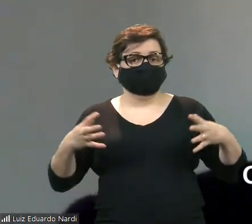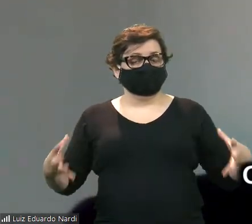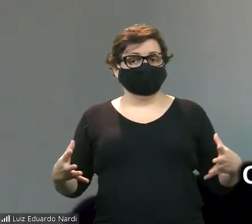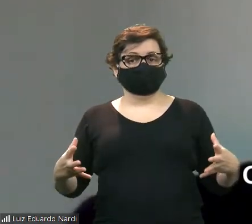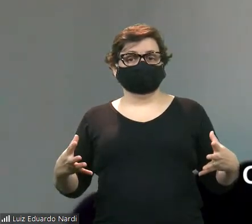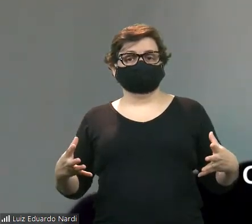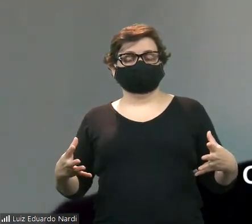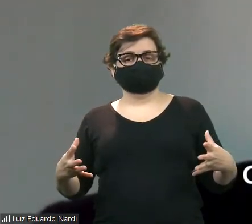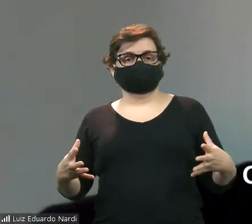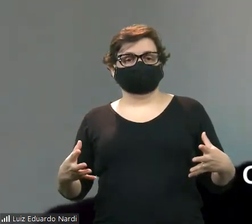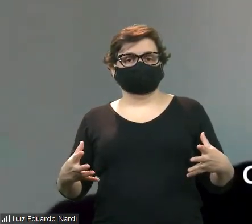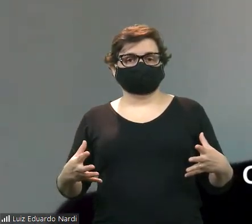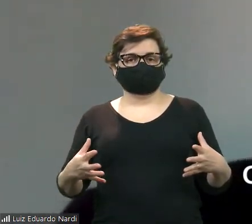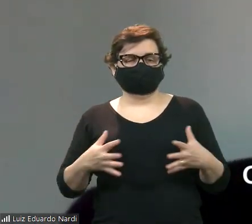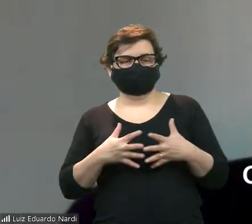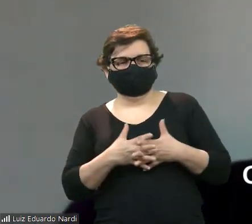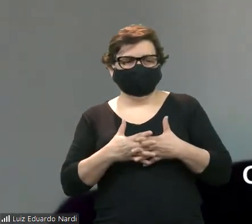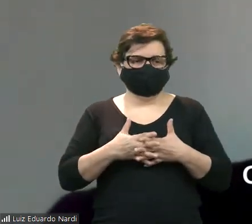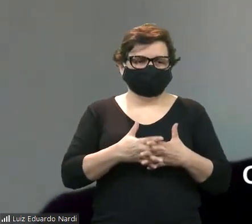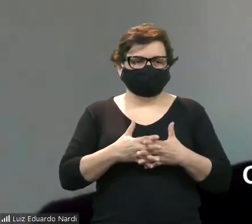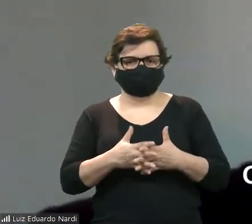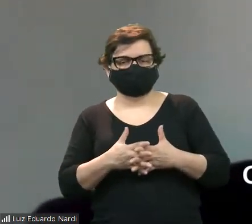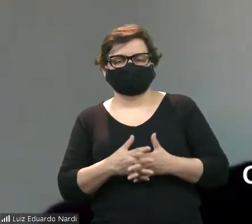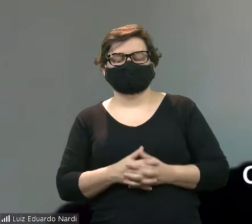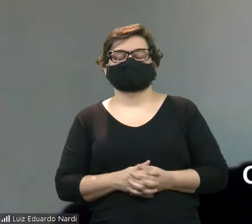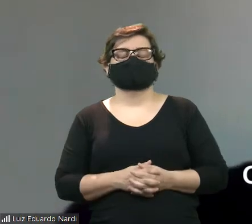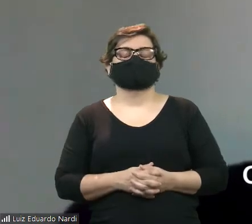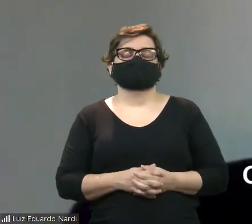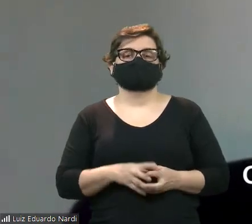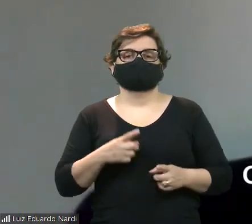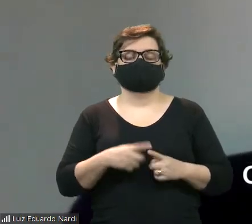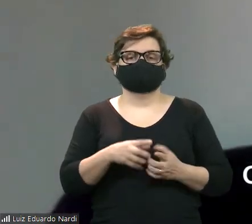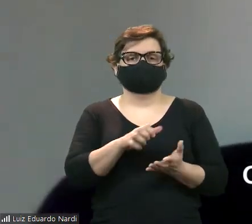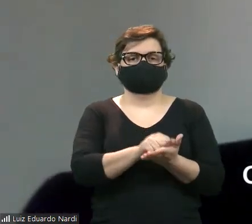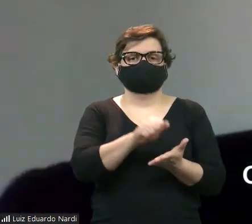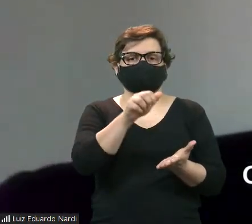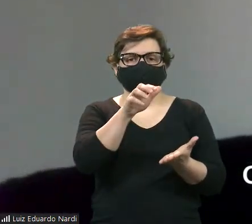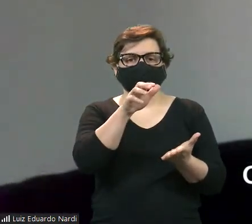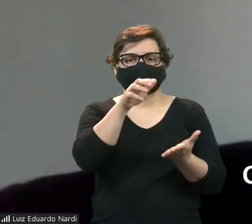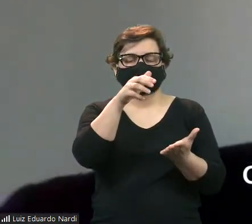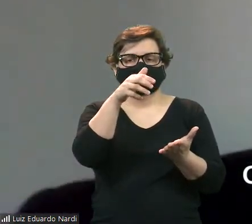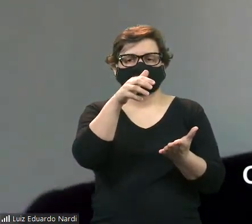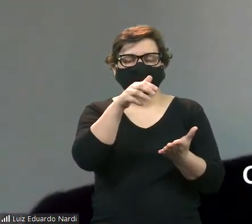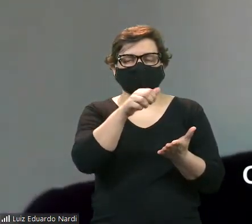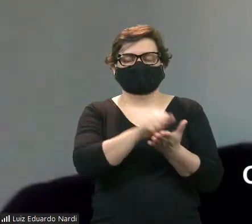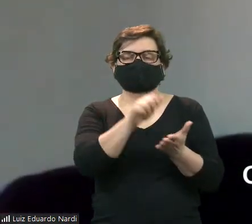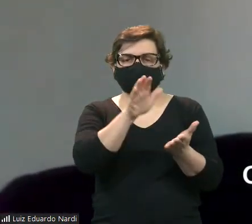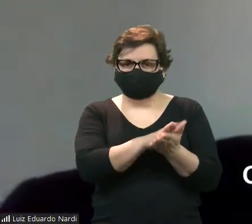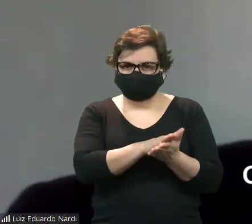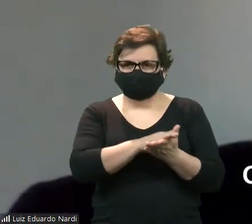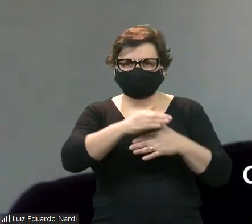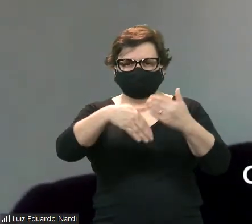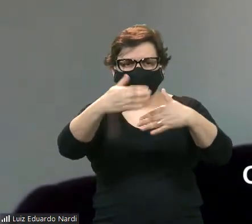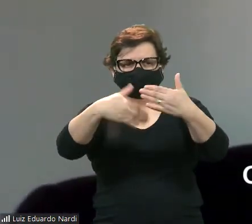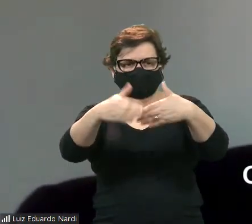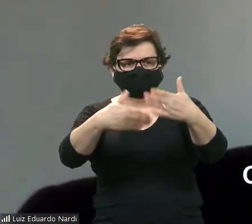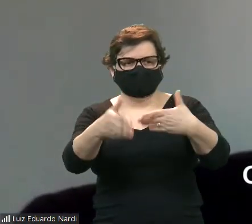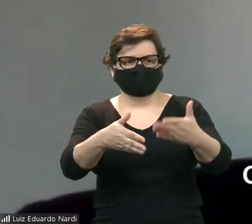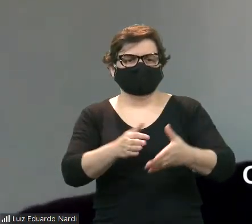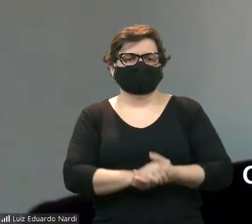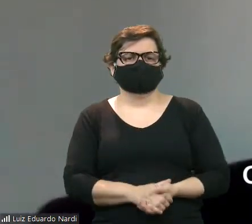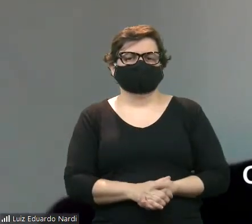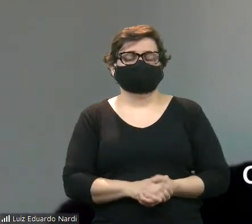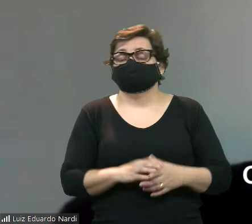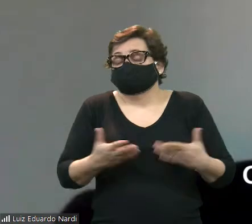burocratização, porque uma notificação, uma multa, isso vai percorrer, senhor presidente, um longo caminho. Para